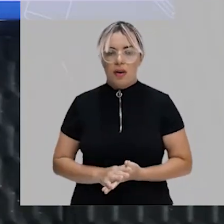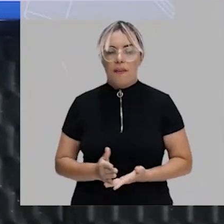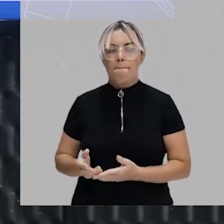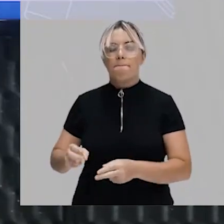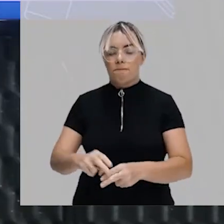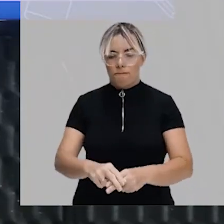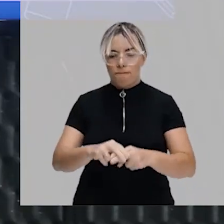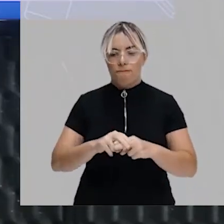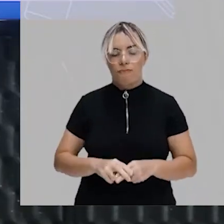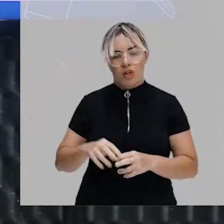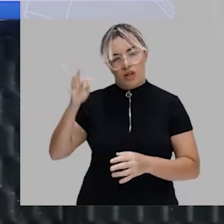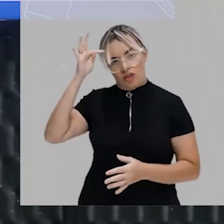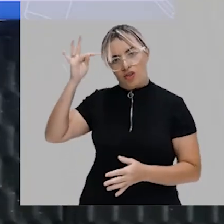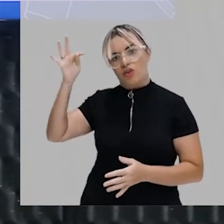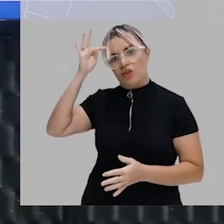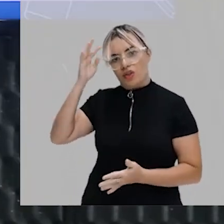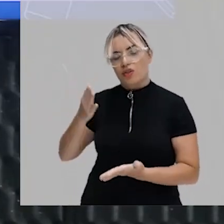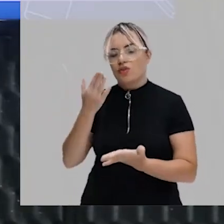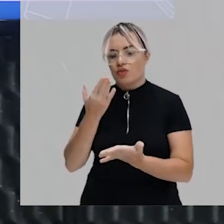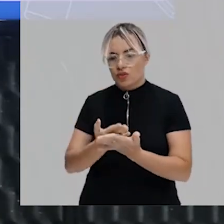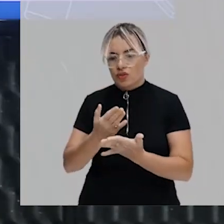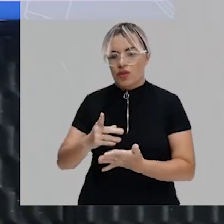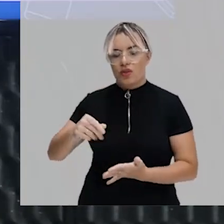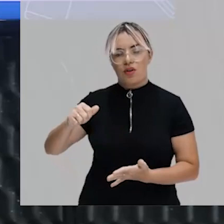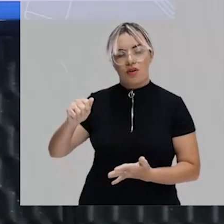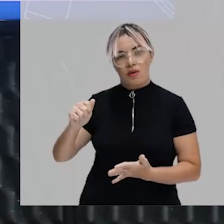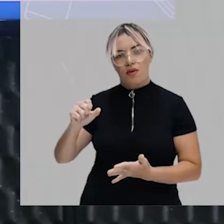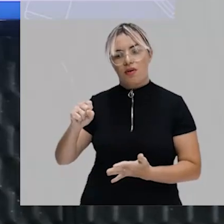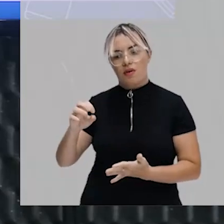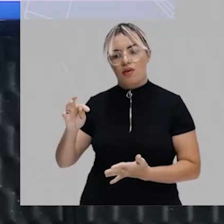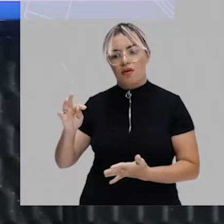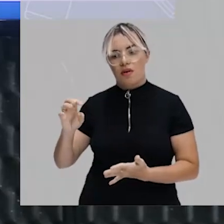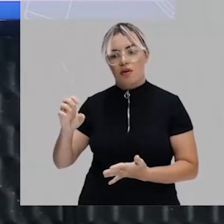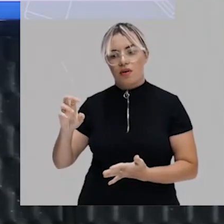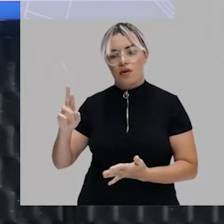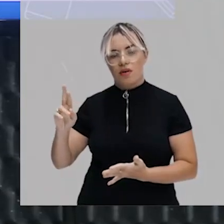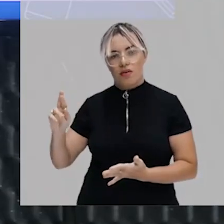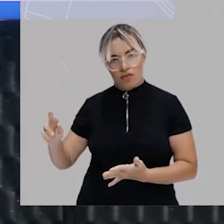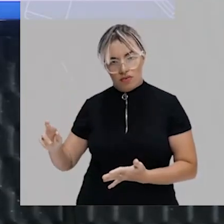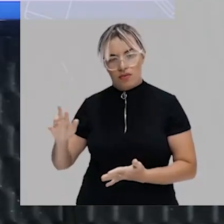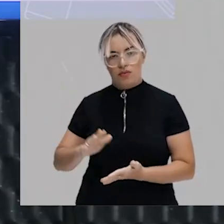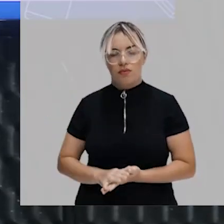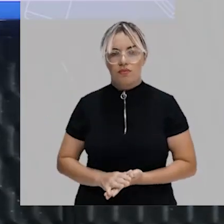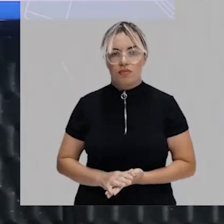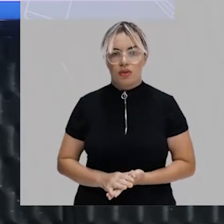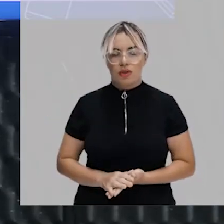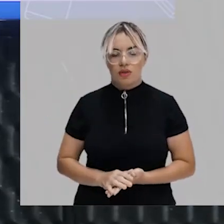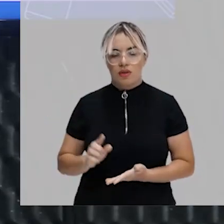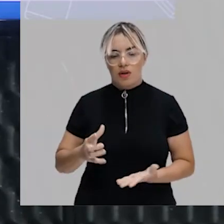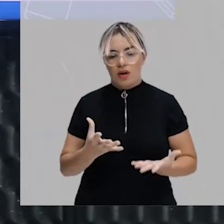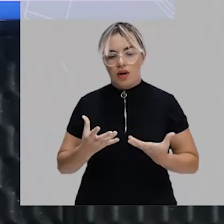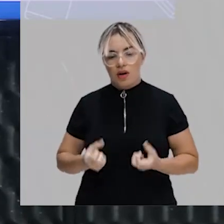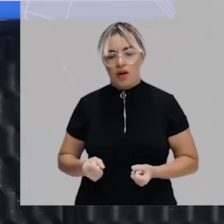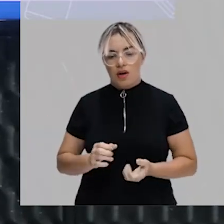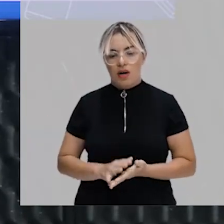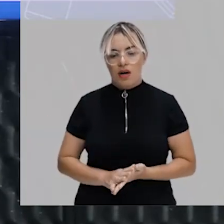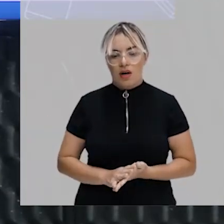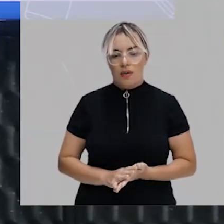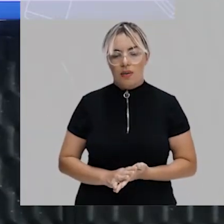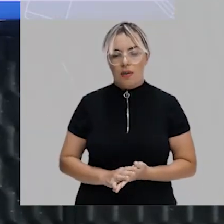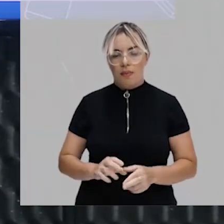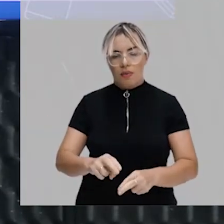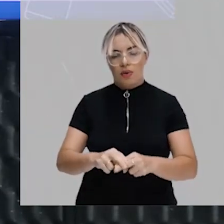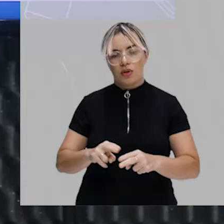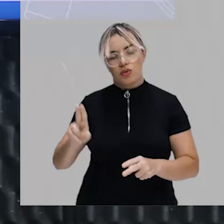gente marca com um sinalzinho positivo, tá? A terceira afirmativa, vamos ver aqui se foi derrubada por Louis Pastel.